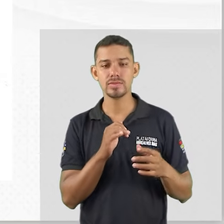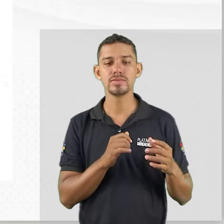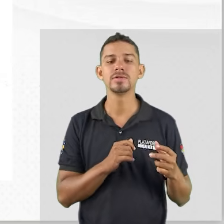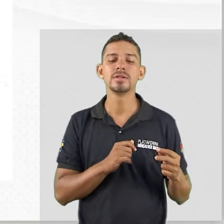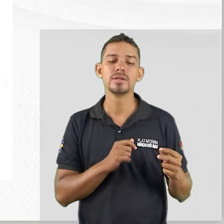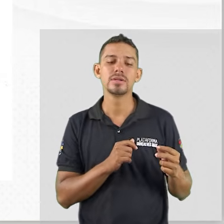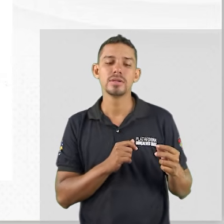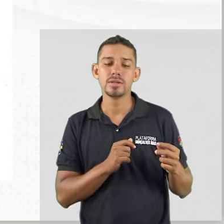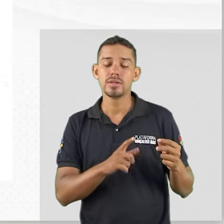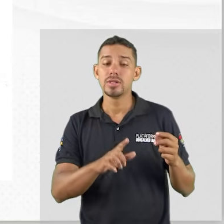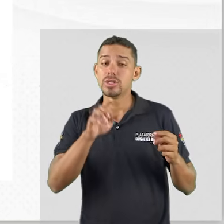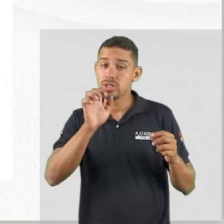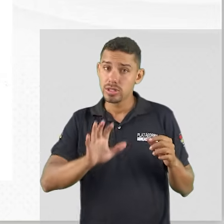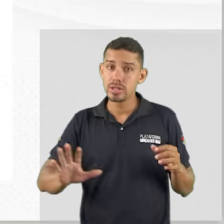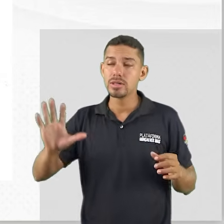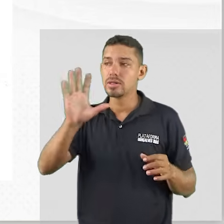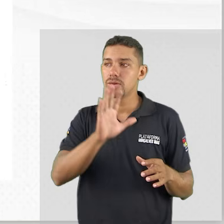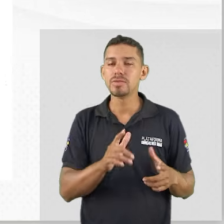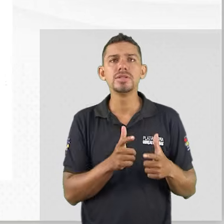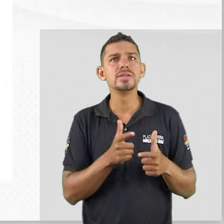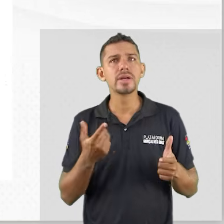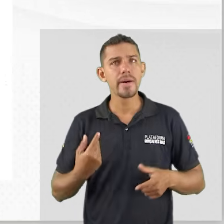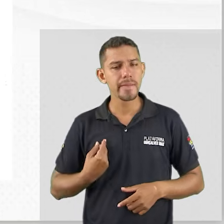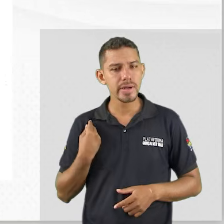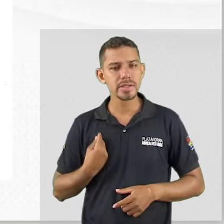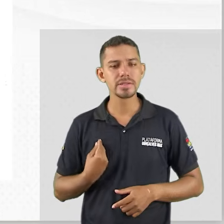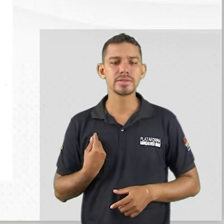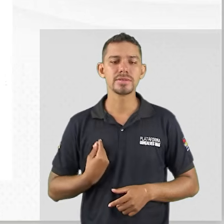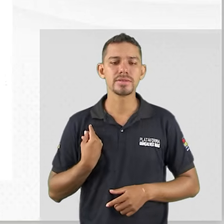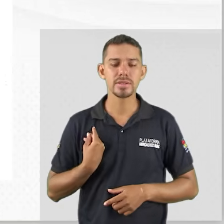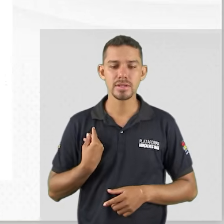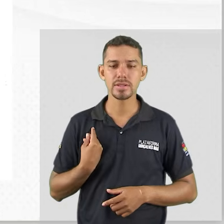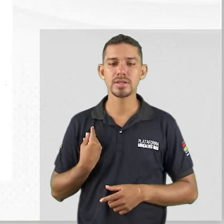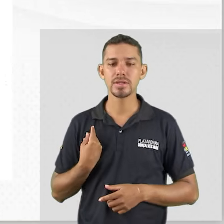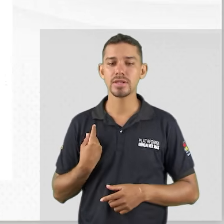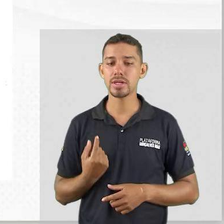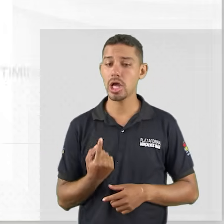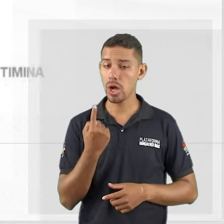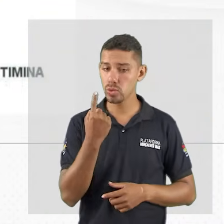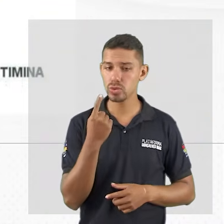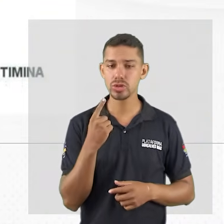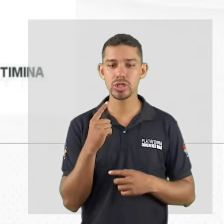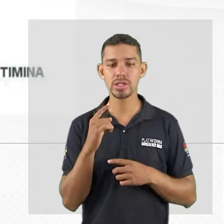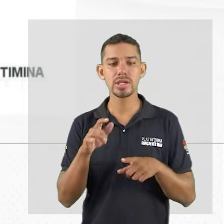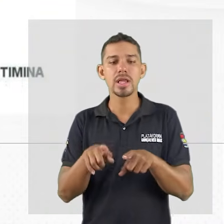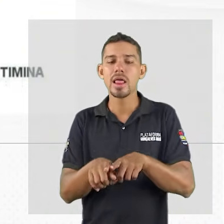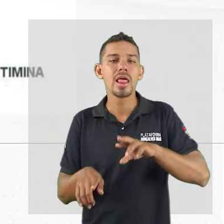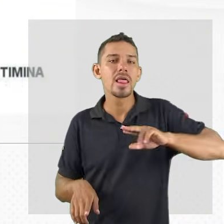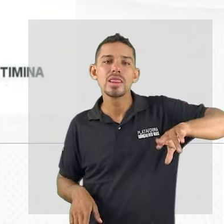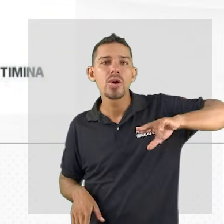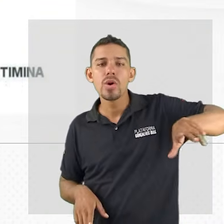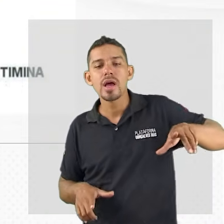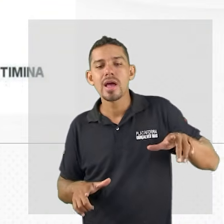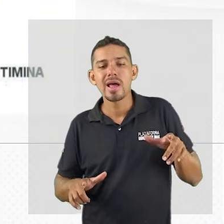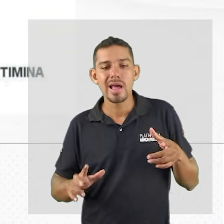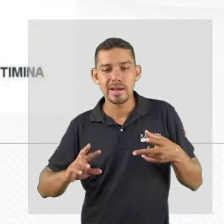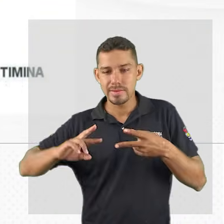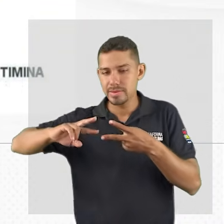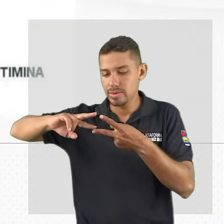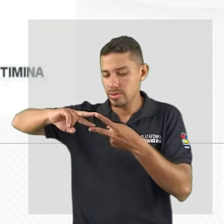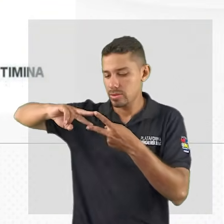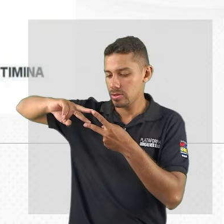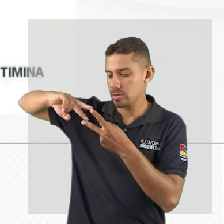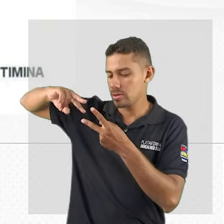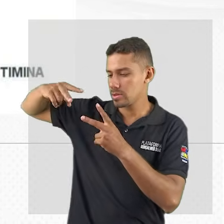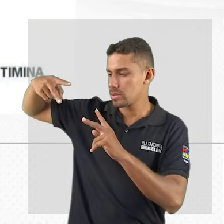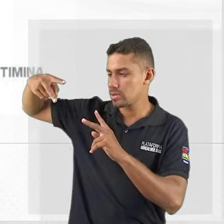RNA, geralmente, né, ele está presente em forma de cadeia única, tá? E não é em dupla hélice como o DNA, como a gente